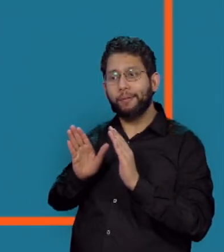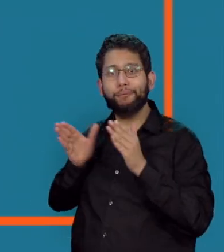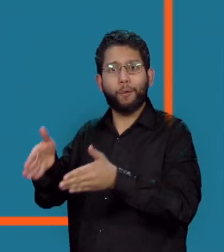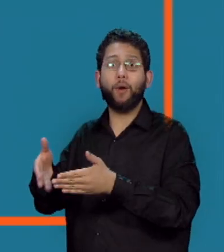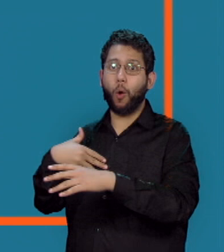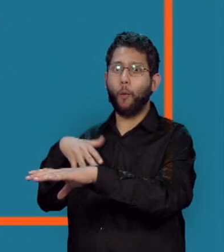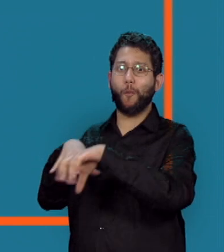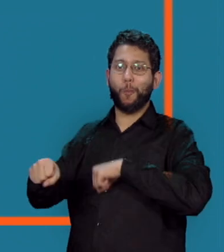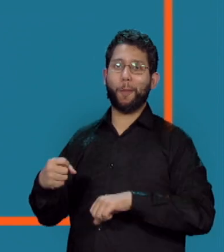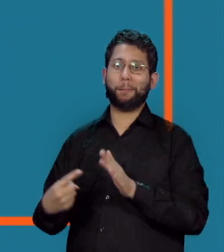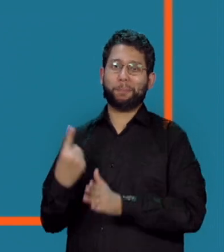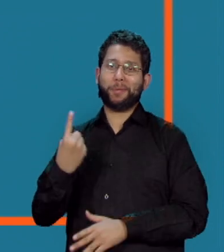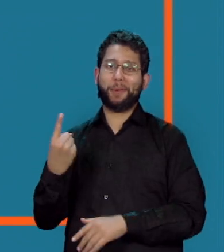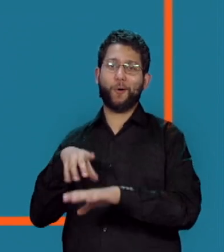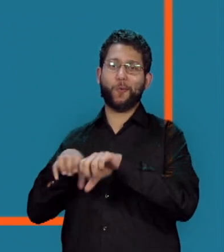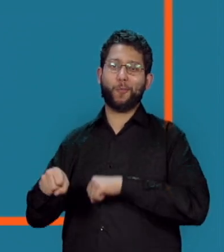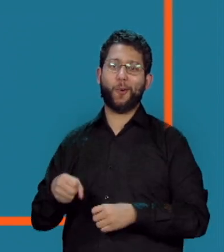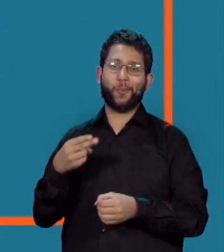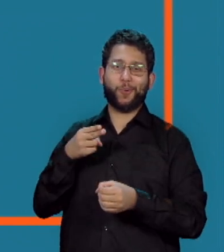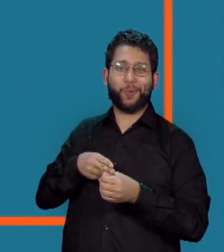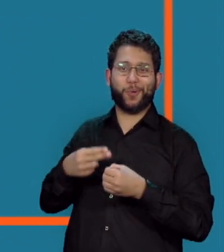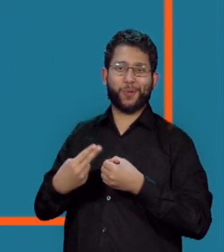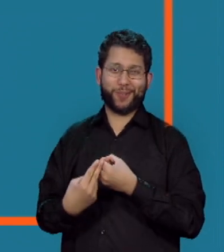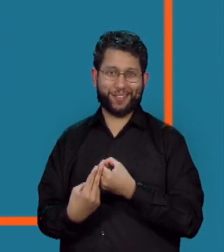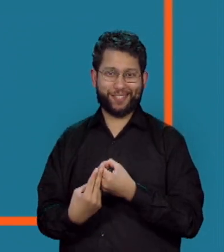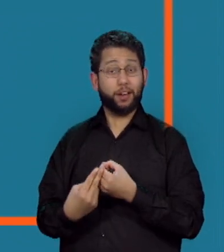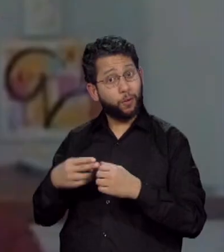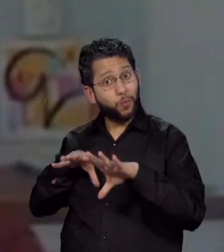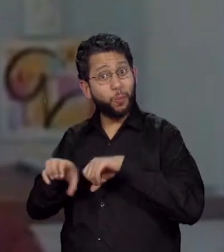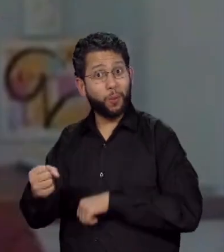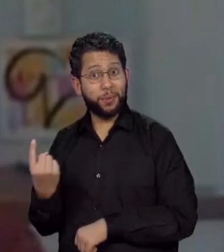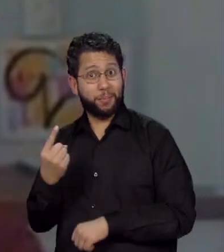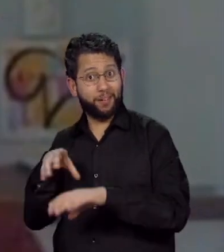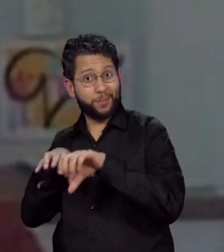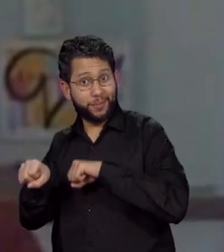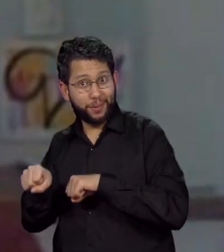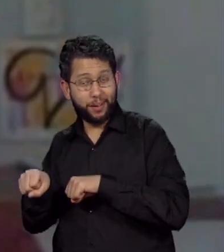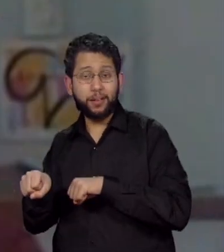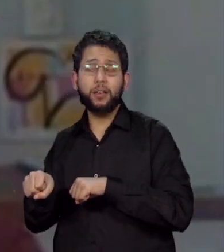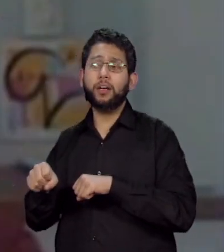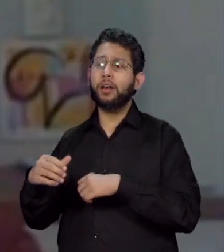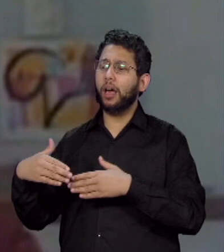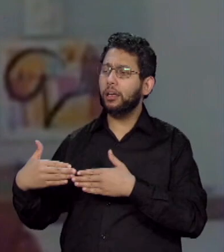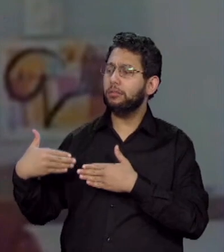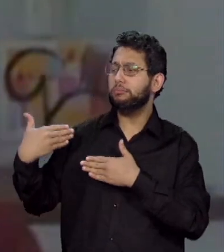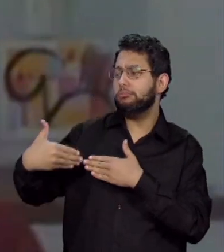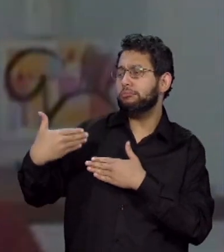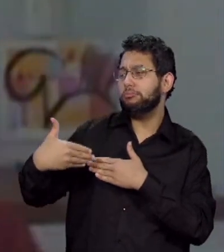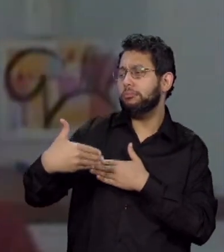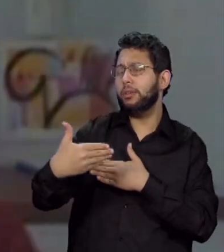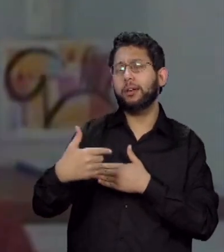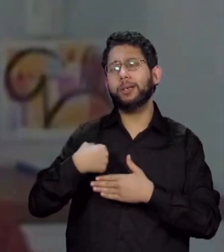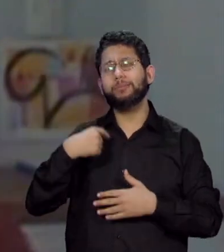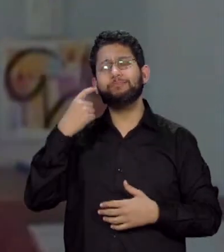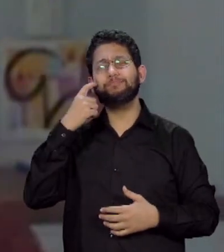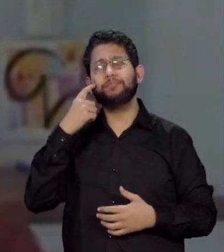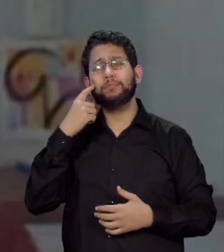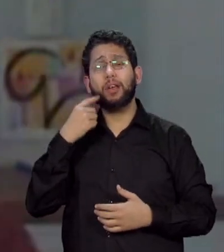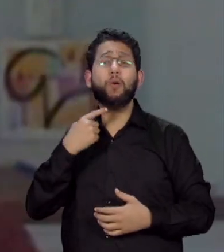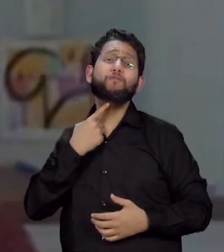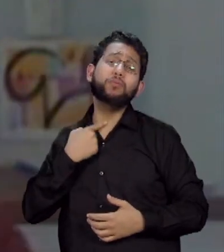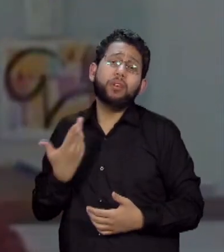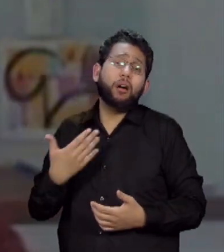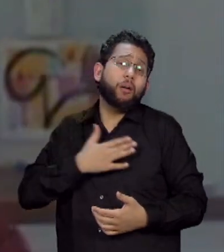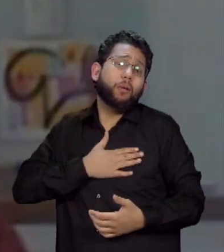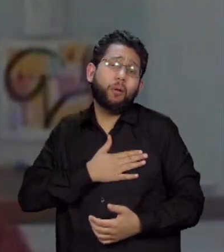Unicamp. Então, eu me formei em Química e durante esse período eu comecei a